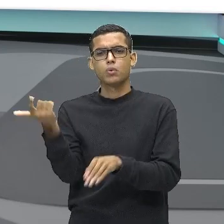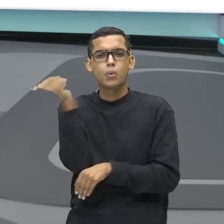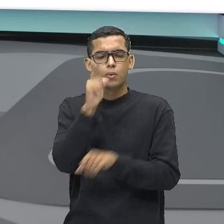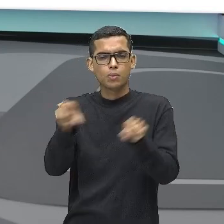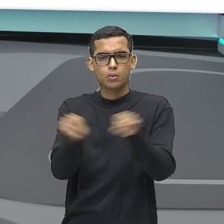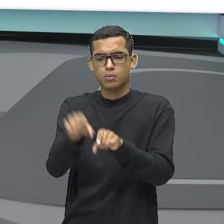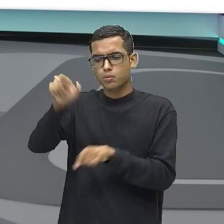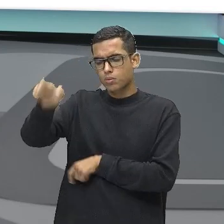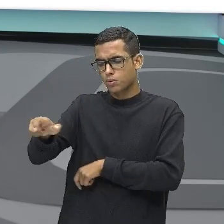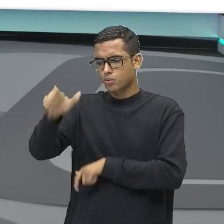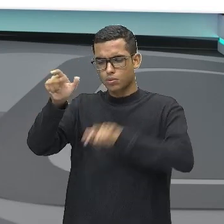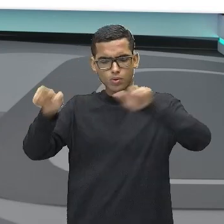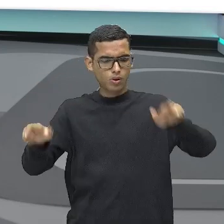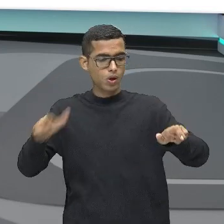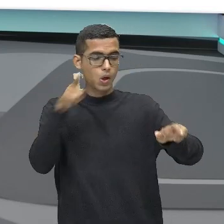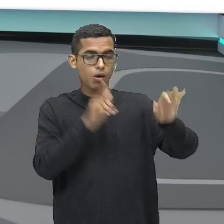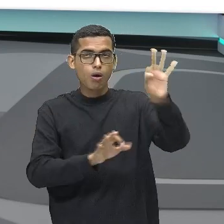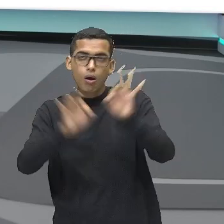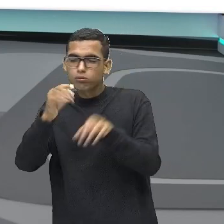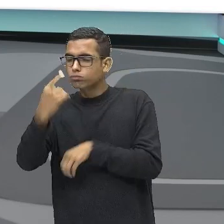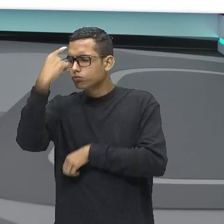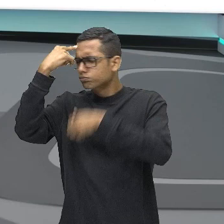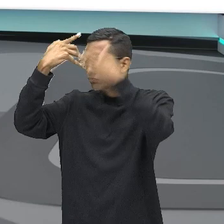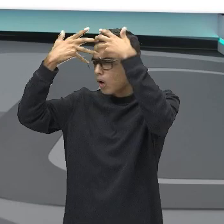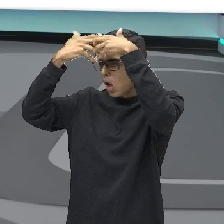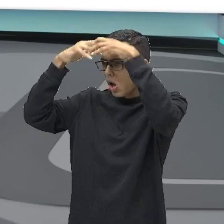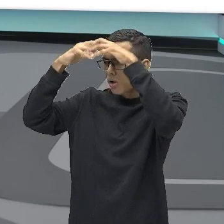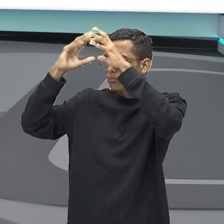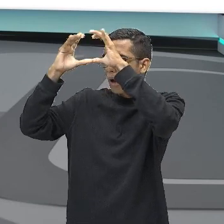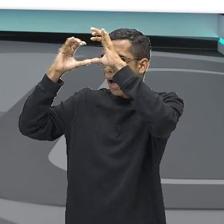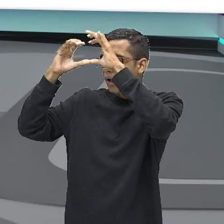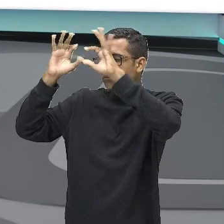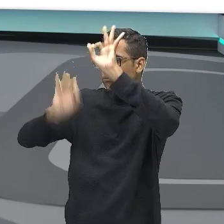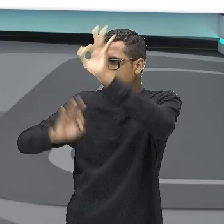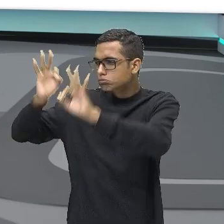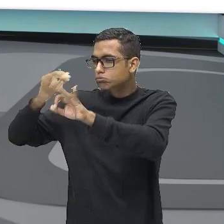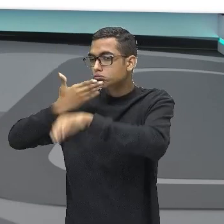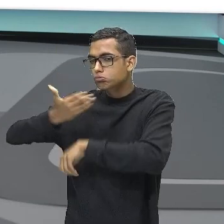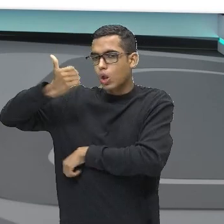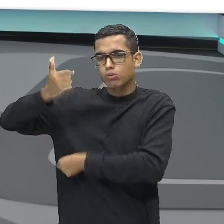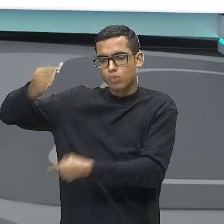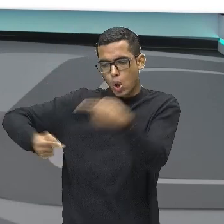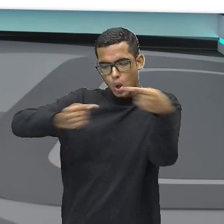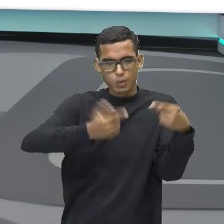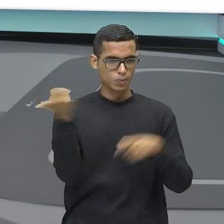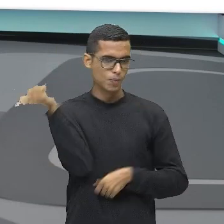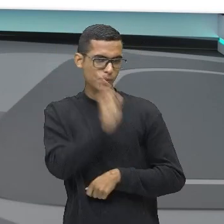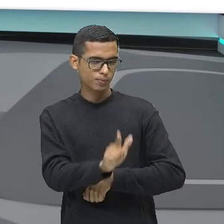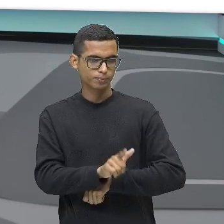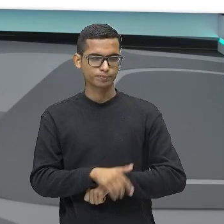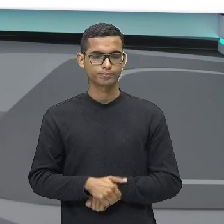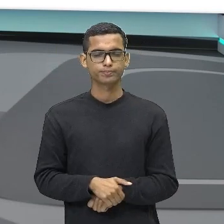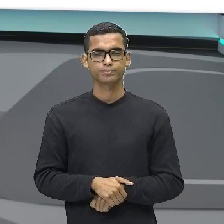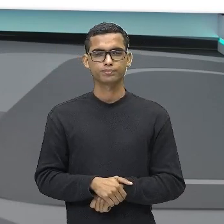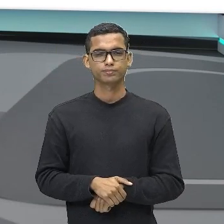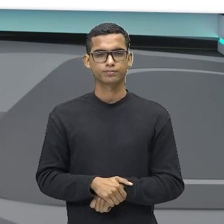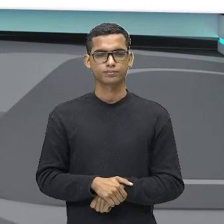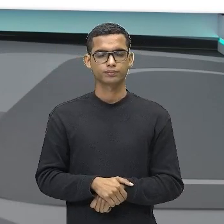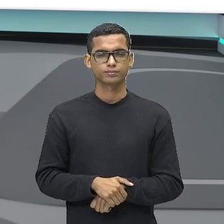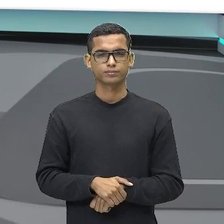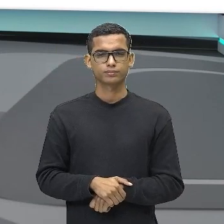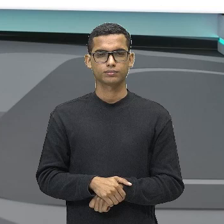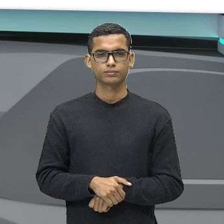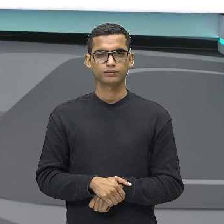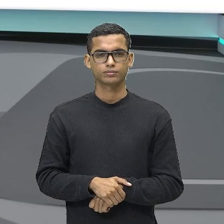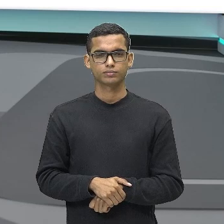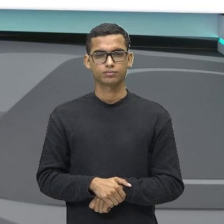nossos participantes a se organizar, a se preparar melhor para o debate. Ok? E você, claro, se você vai participar de um